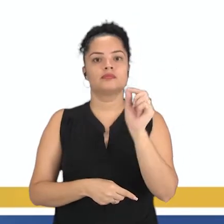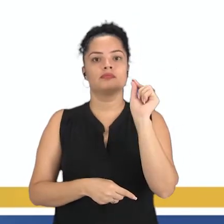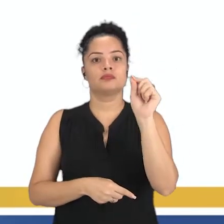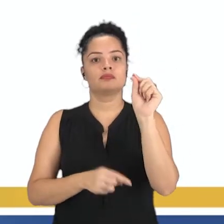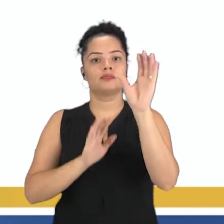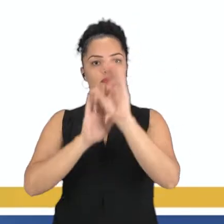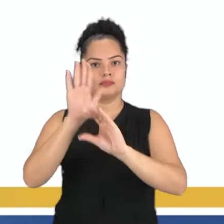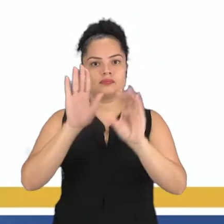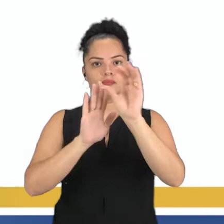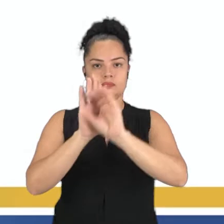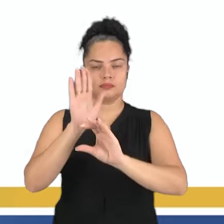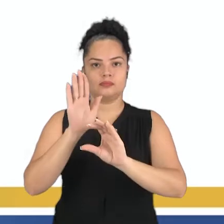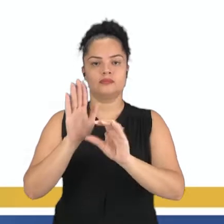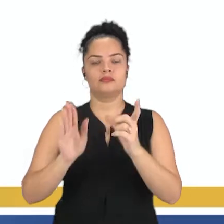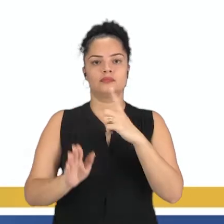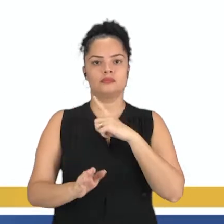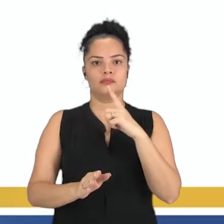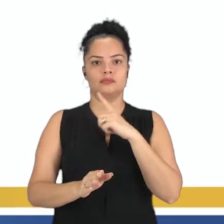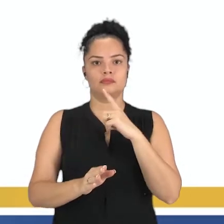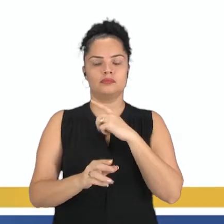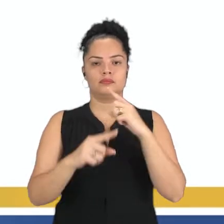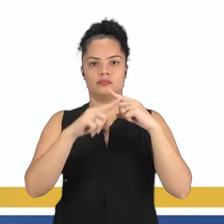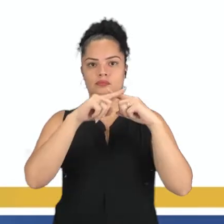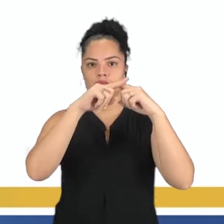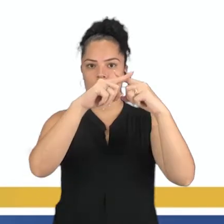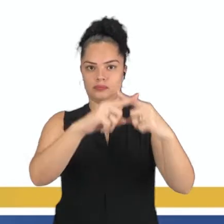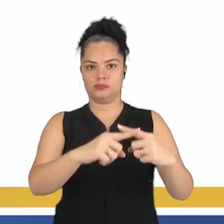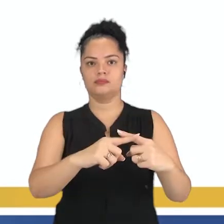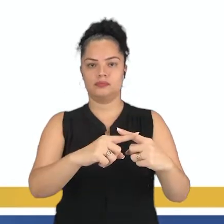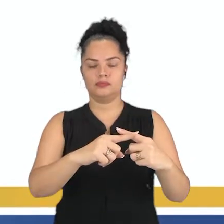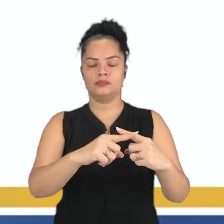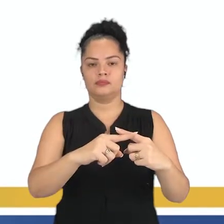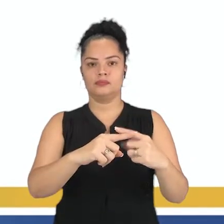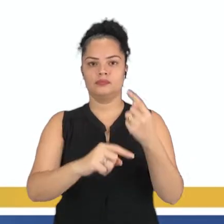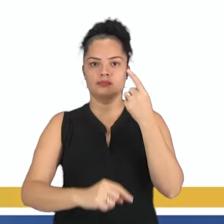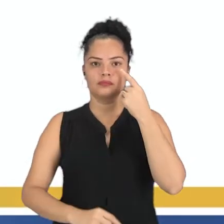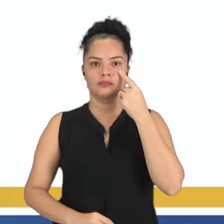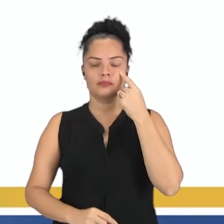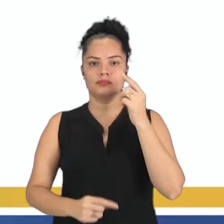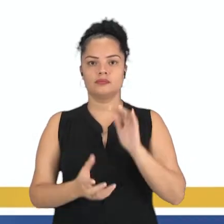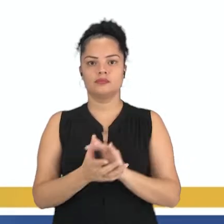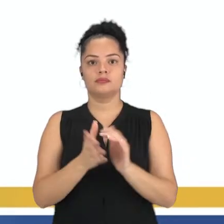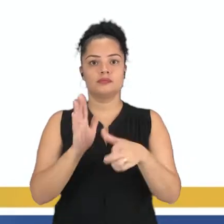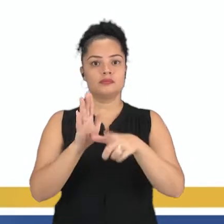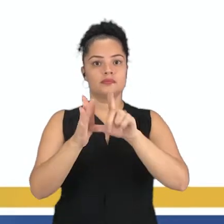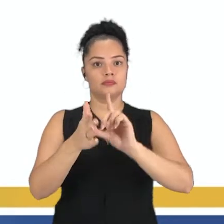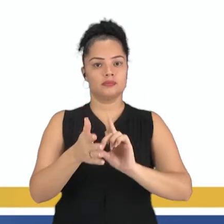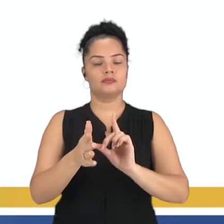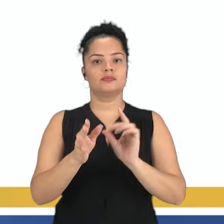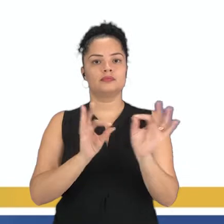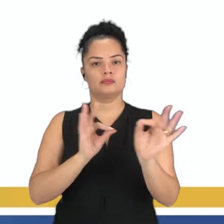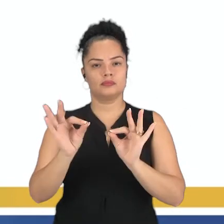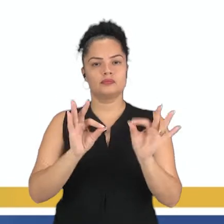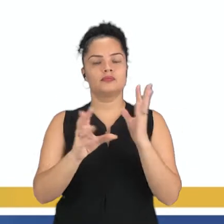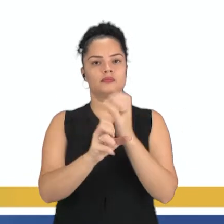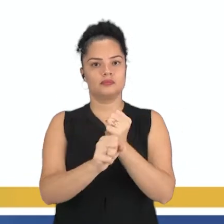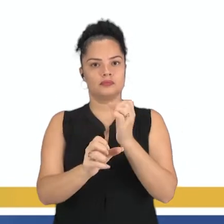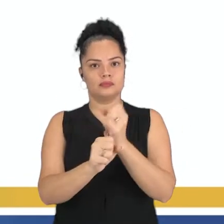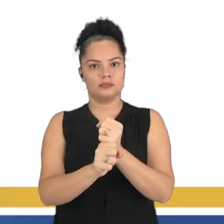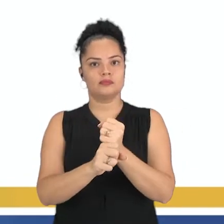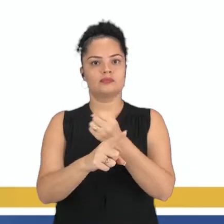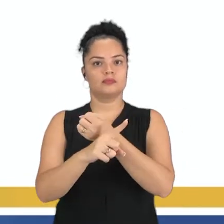envolvendo a propriedade de multiplicação. Veja bem, antes de a gente aplicar o método que a gente vai usar para